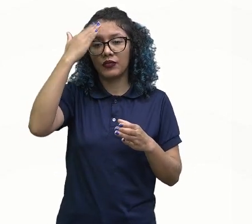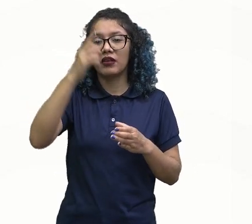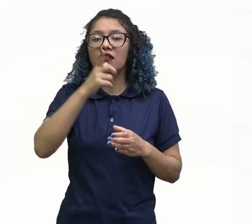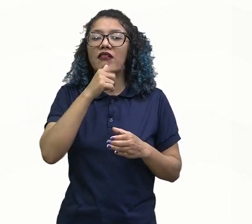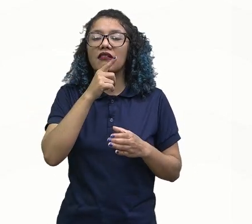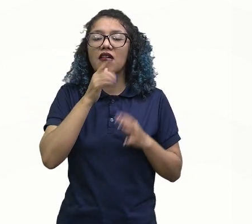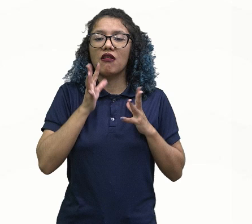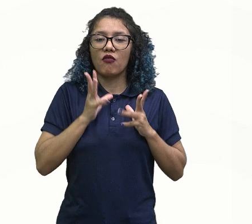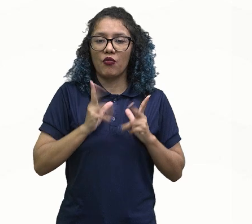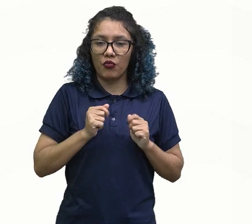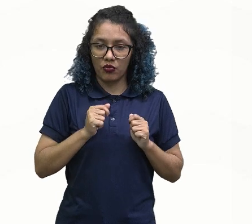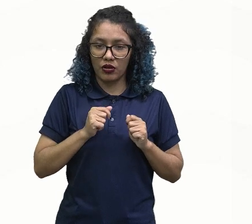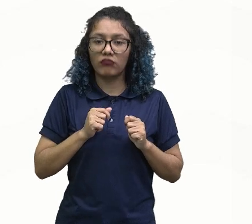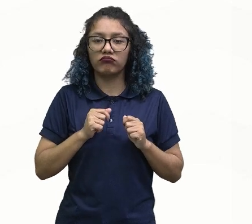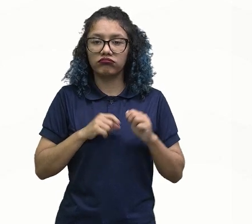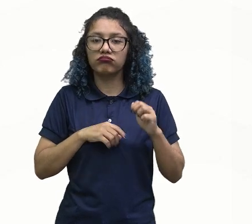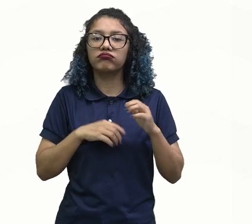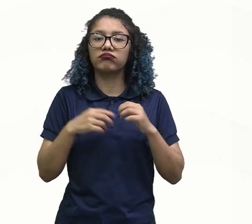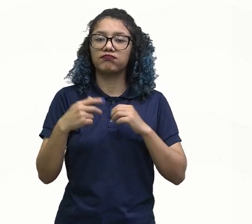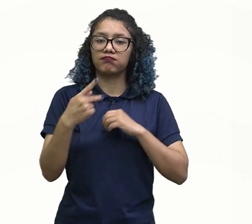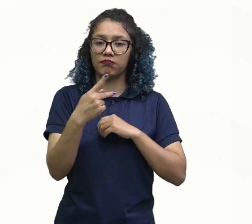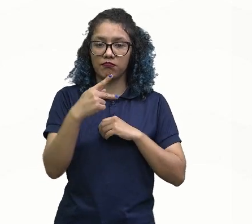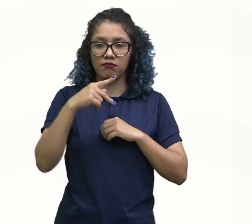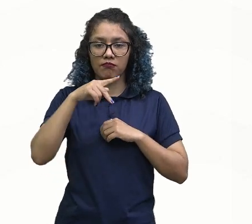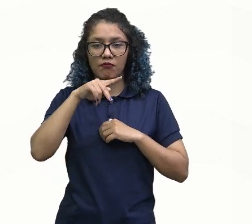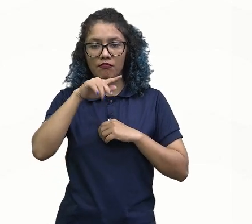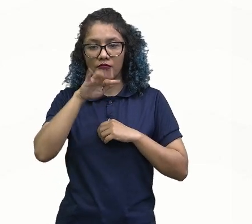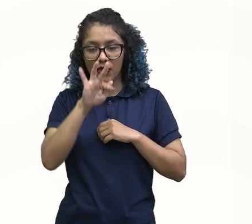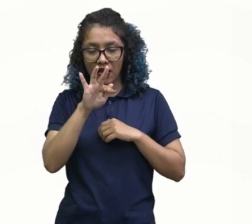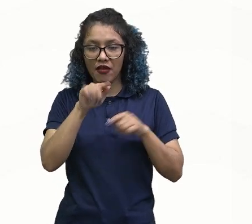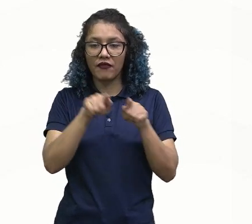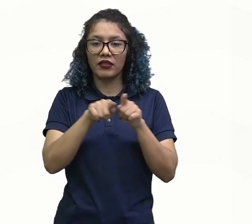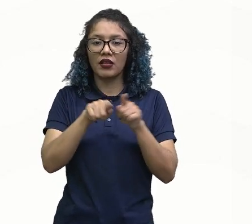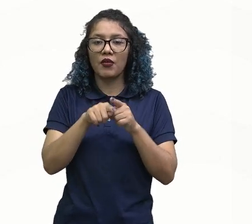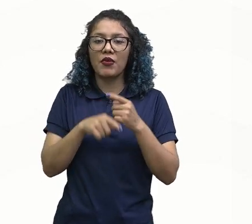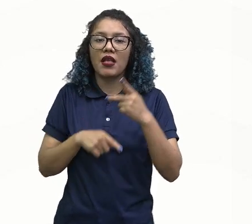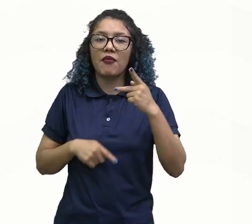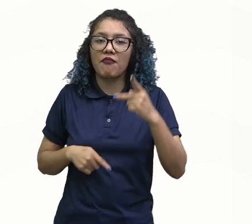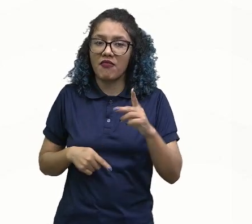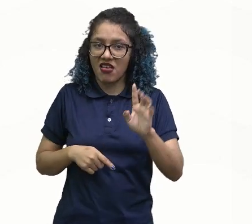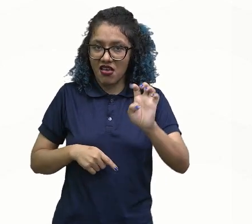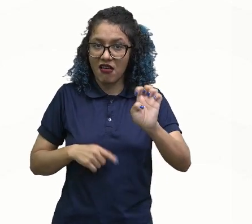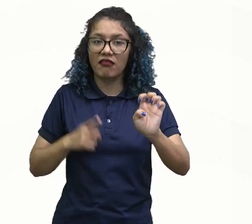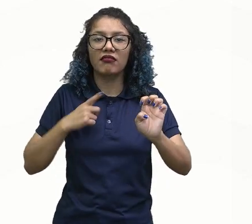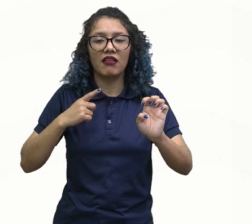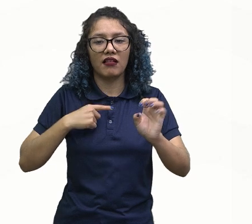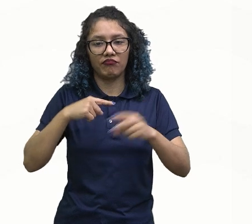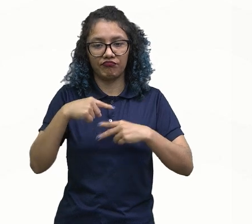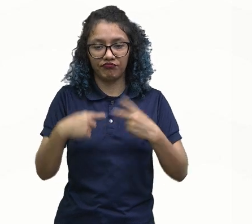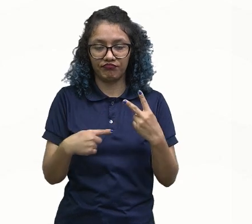ponto de fusão, tá? E um ponto de ebulição,